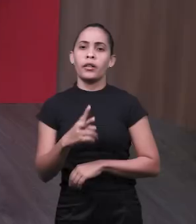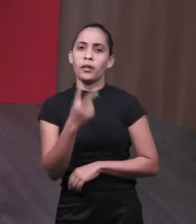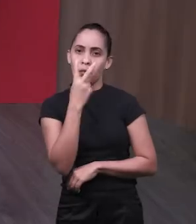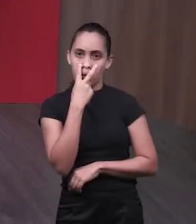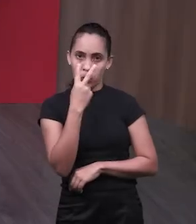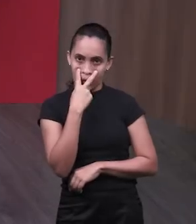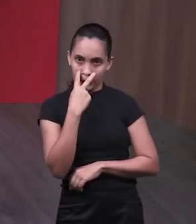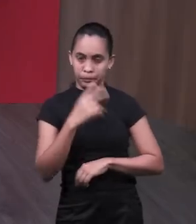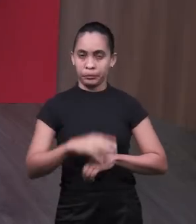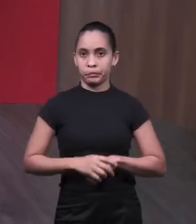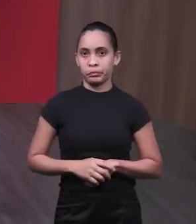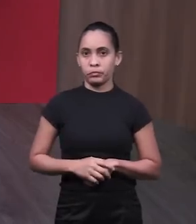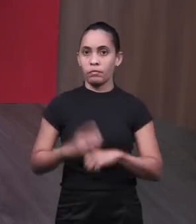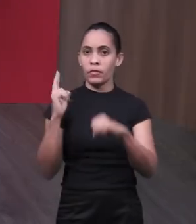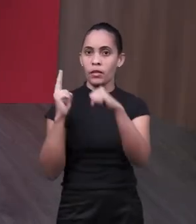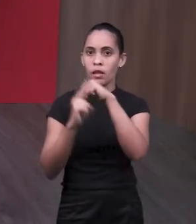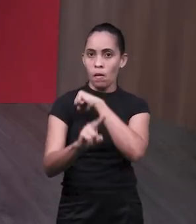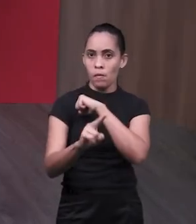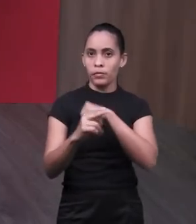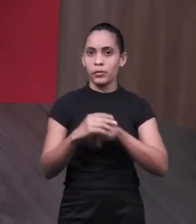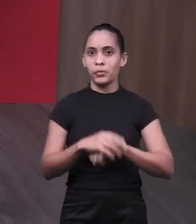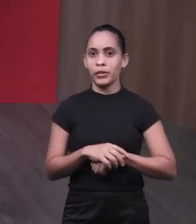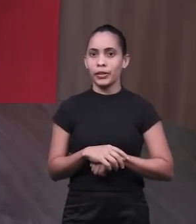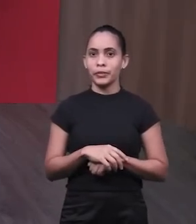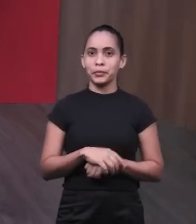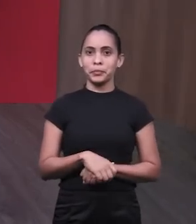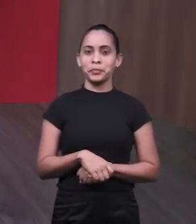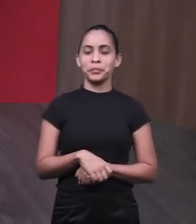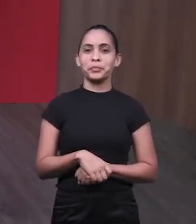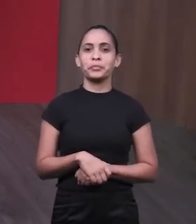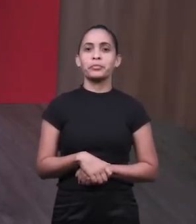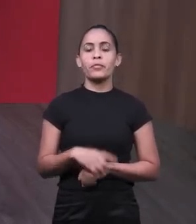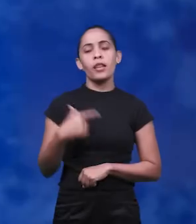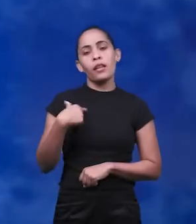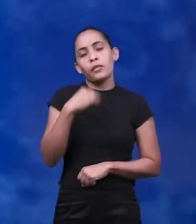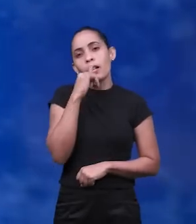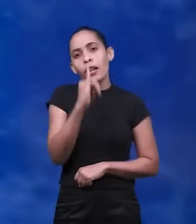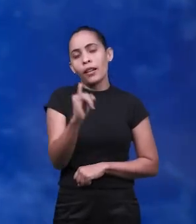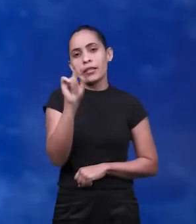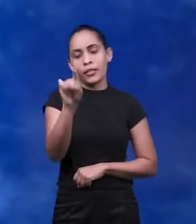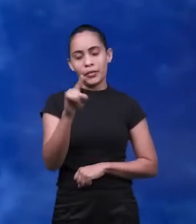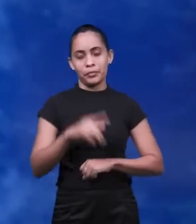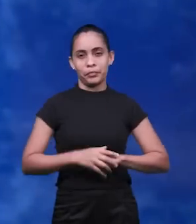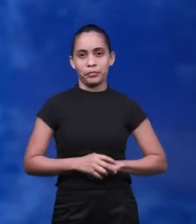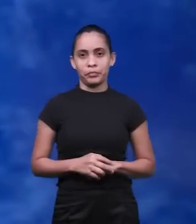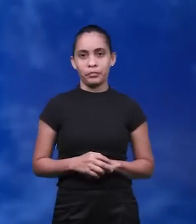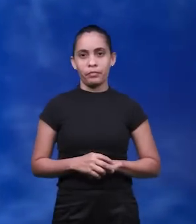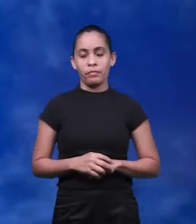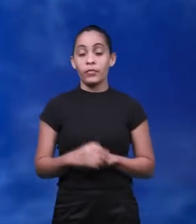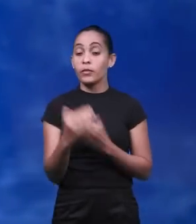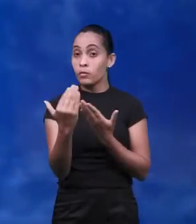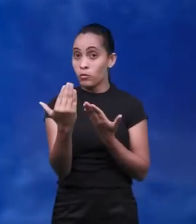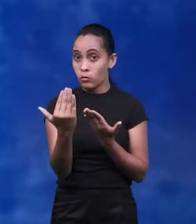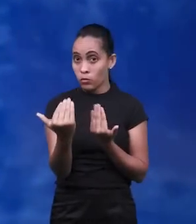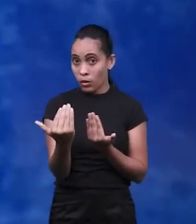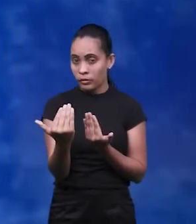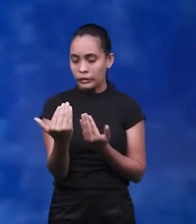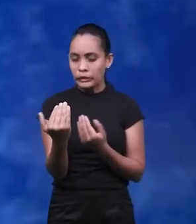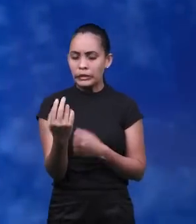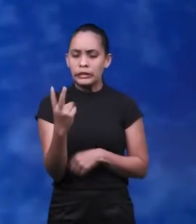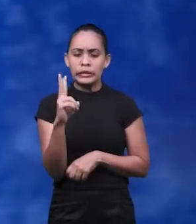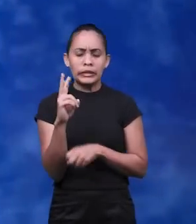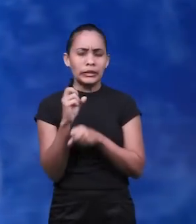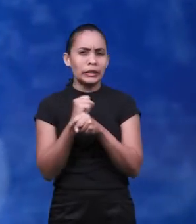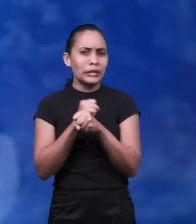Vitória, na Universidade Federal. E o que eu quero dizer aqui para os jovens é que foram 5 anos